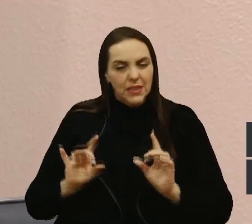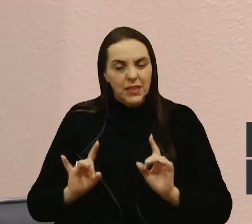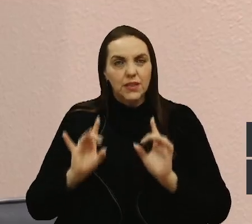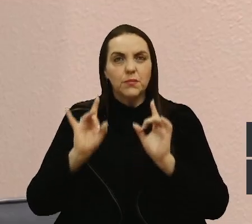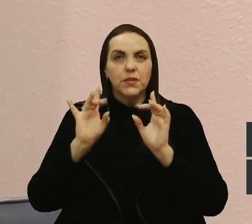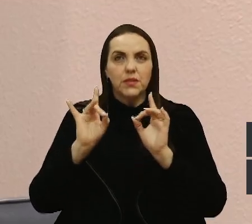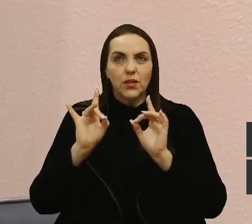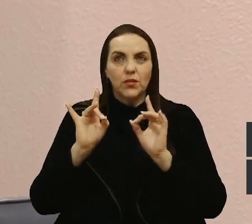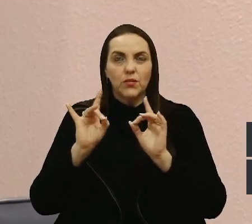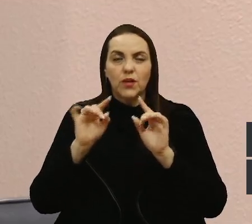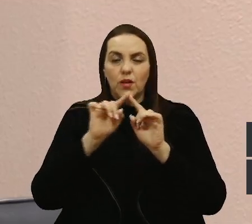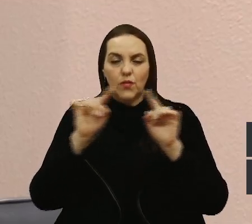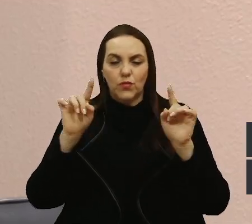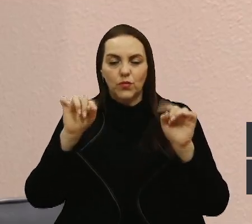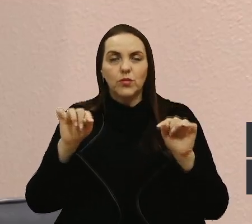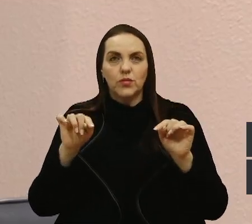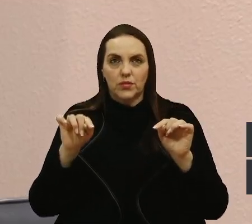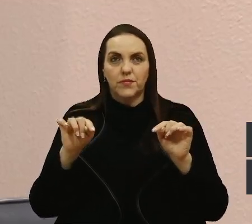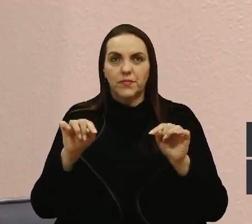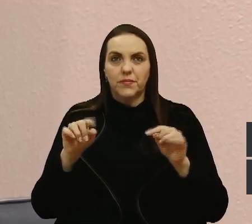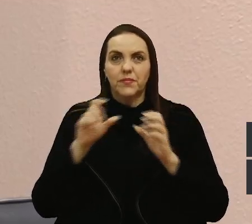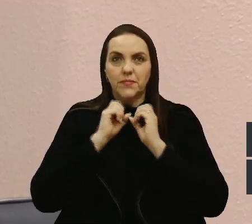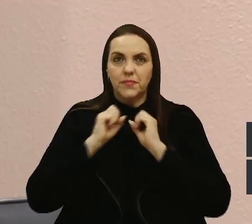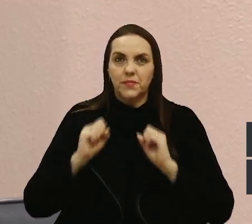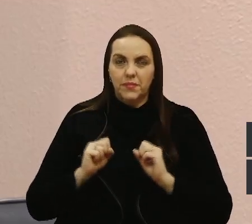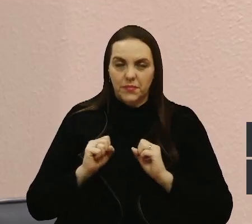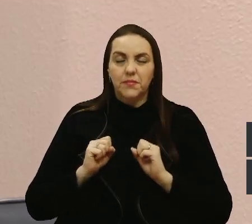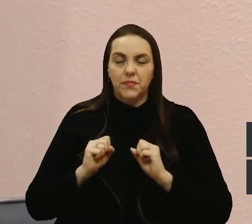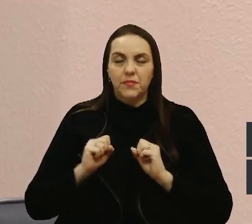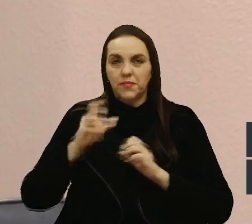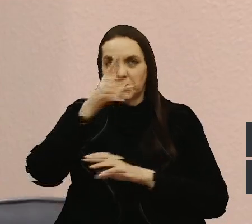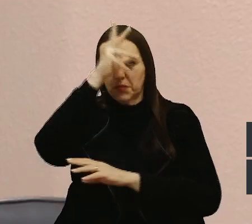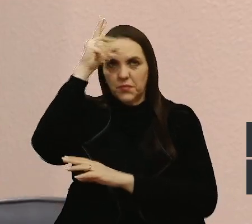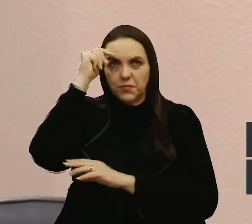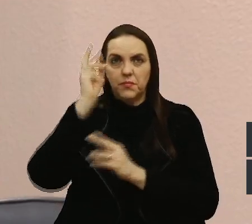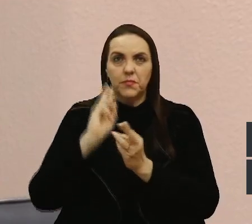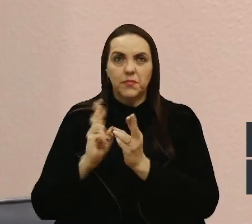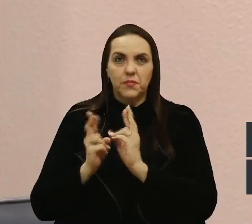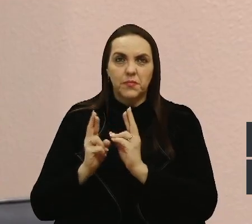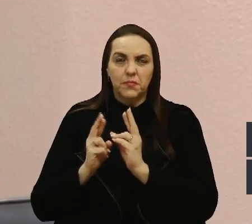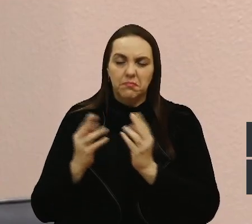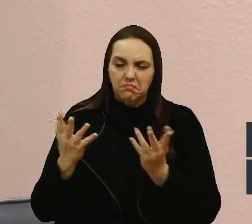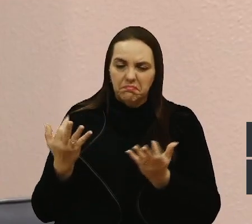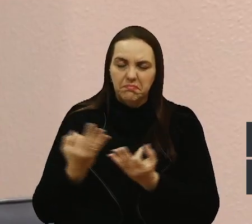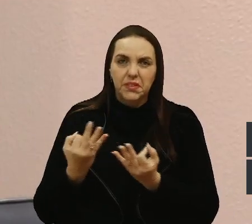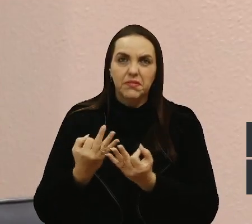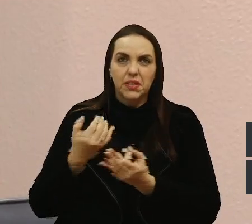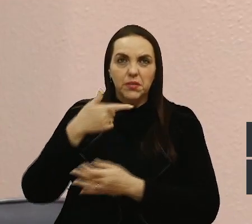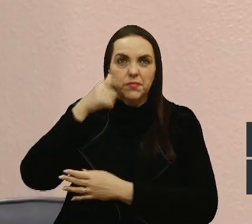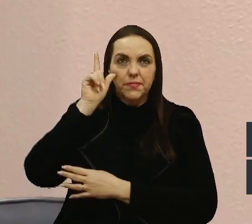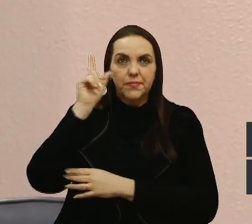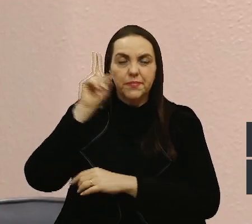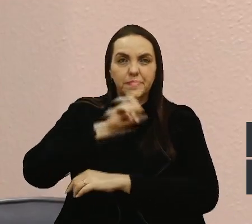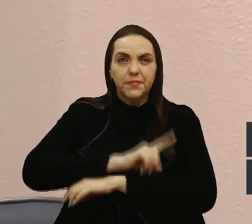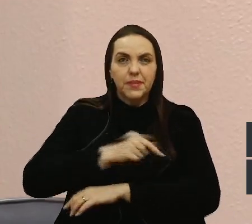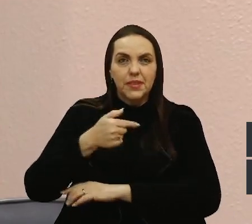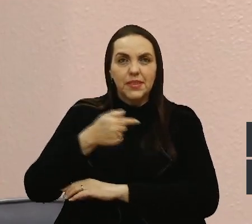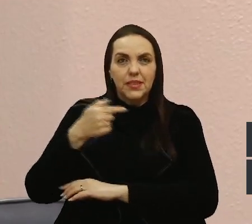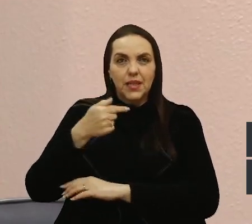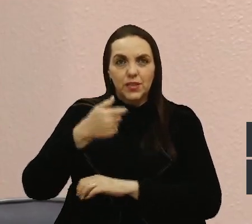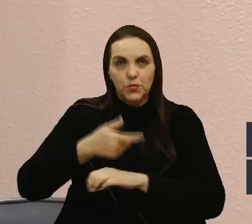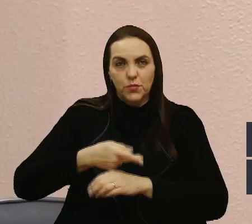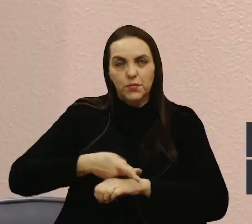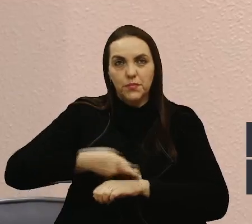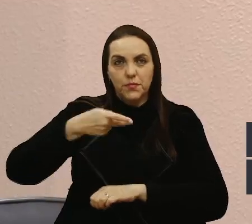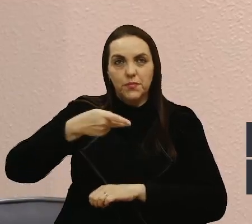aos servidores da Secretaria Municipal do Urbanismo, que brilhantemente no dia de ontem, no 7º Prêmio de Boas Práticas